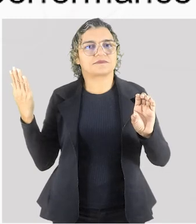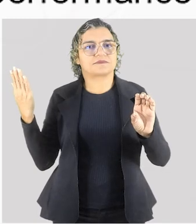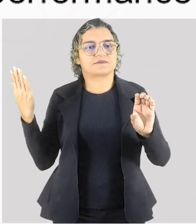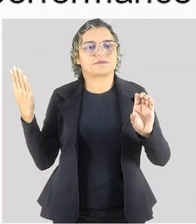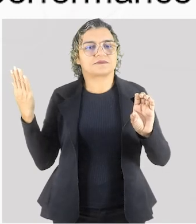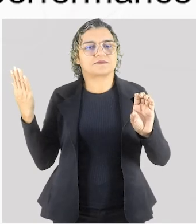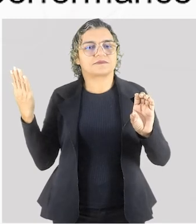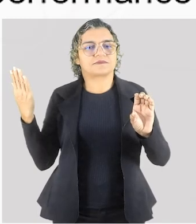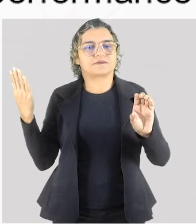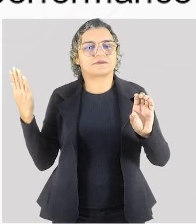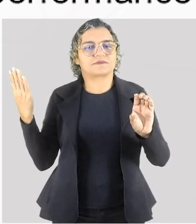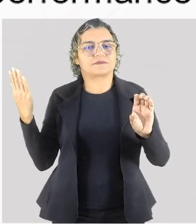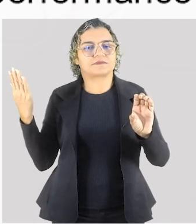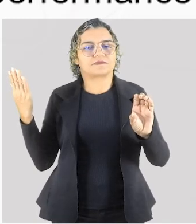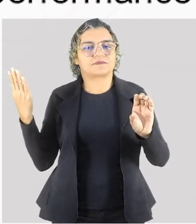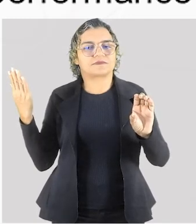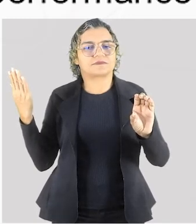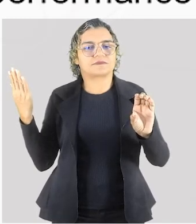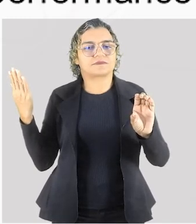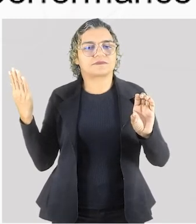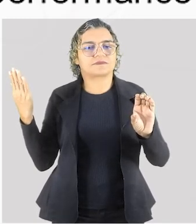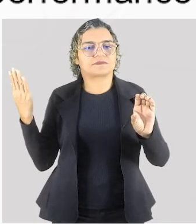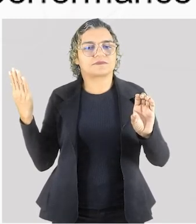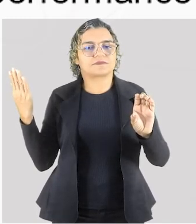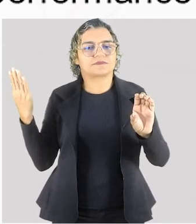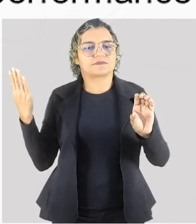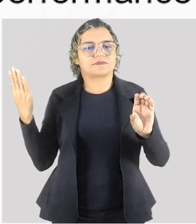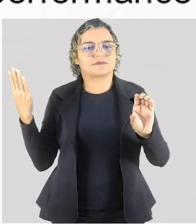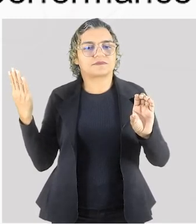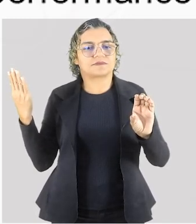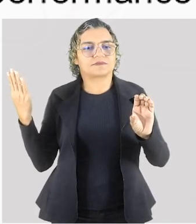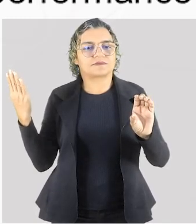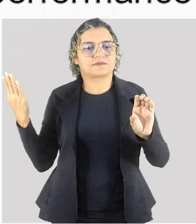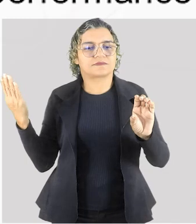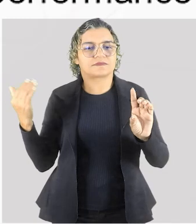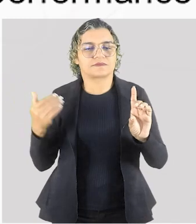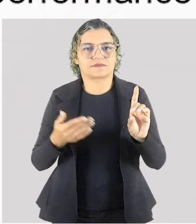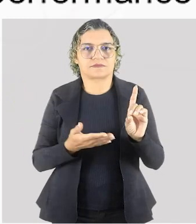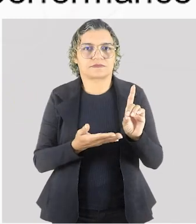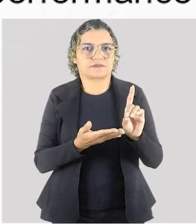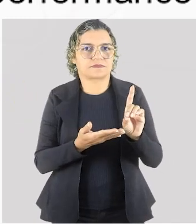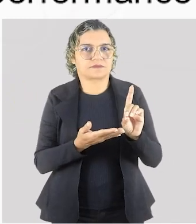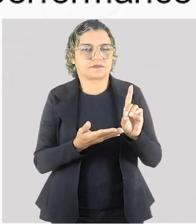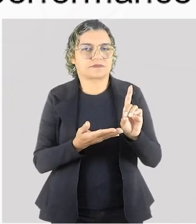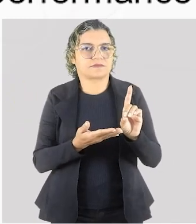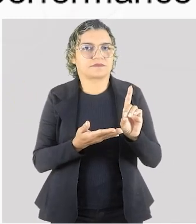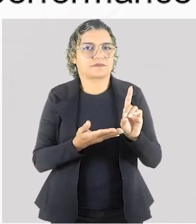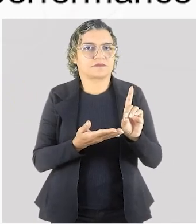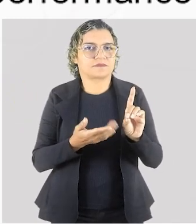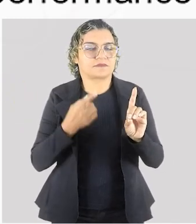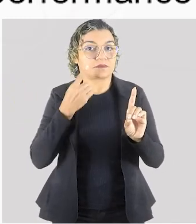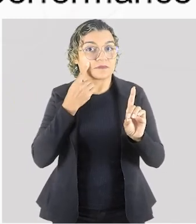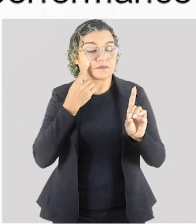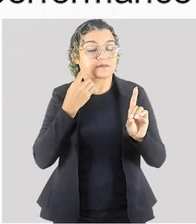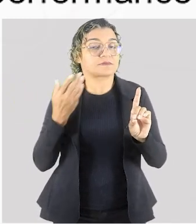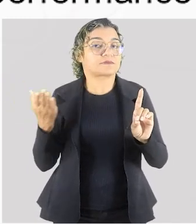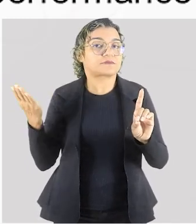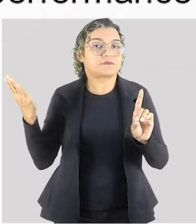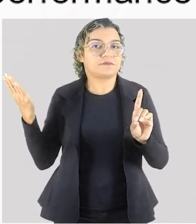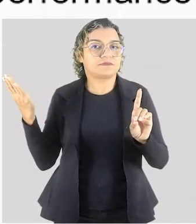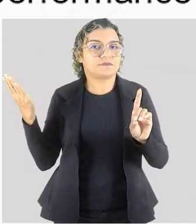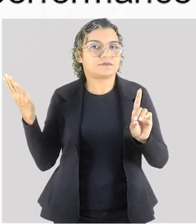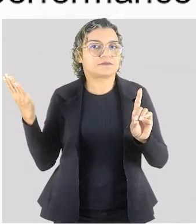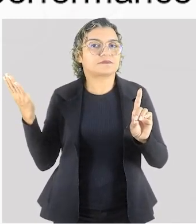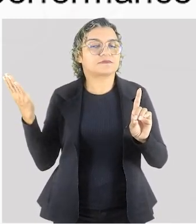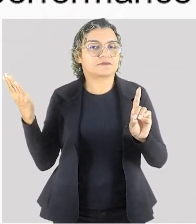habituais que refletem as atitudes, os valores e as oportunidades na vida das pessoas. Letra D. A aptidão física pode ser